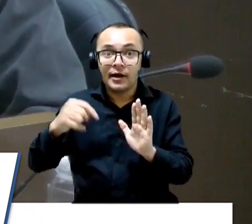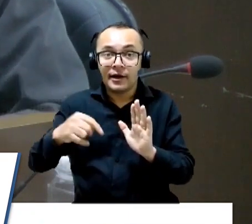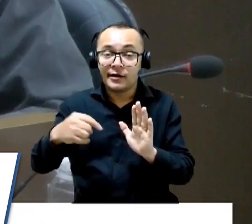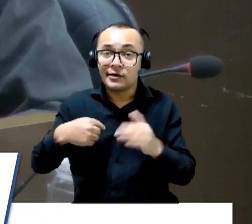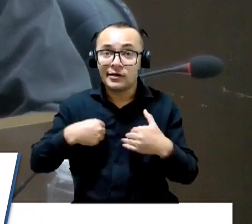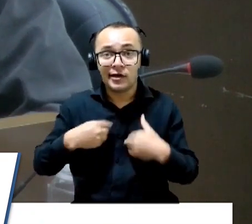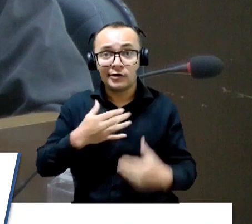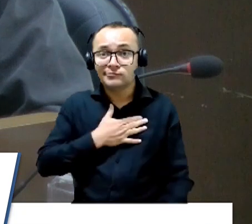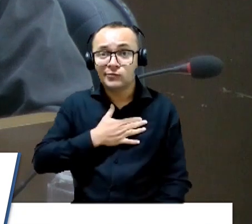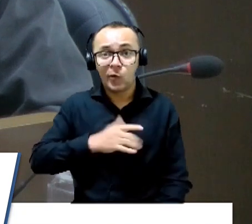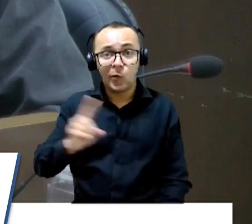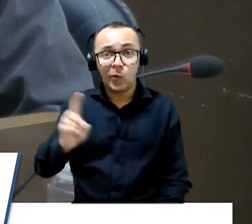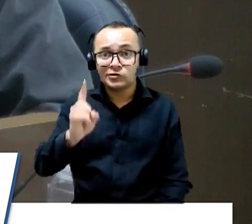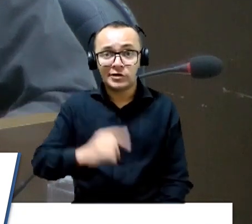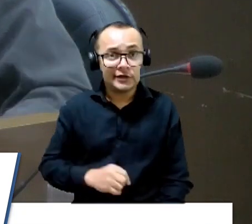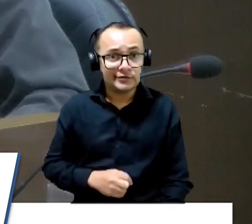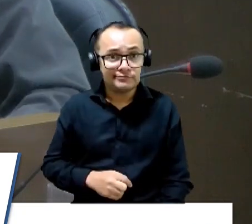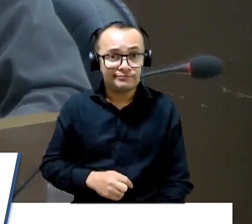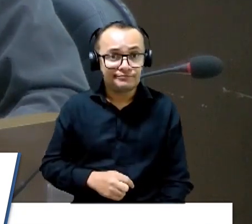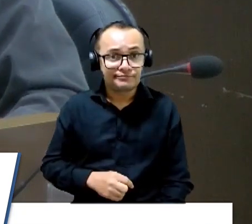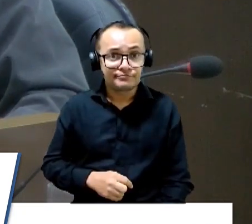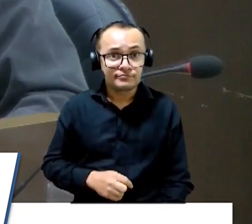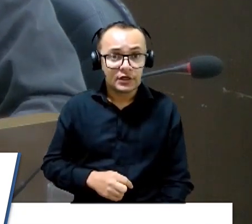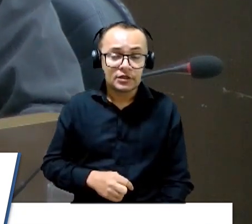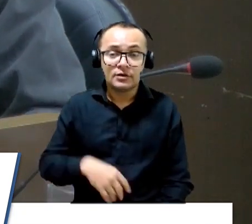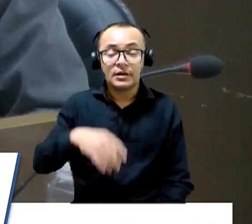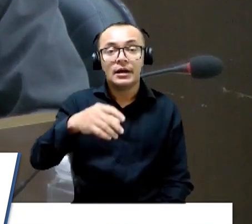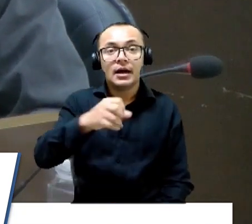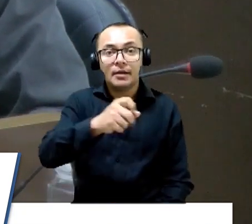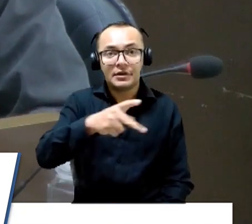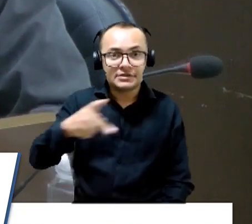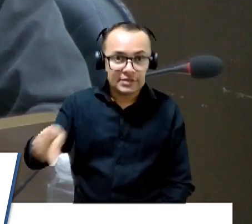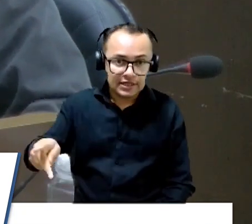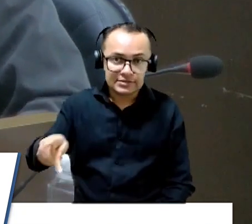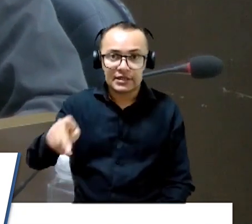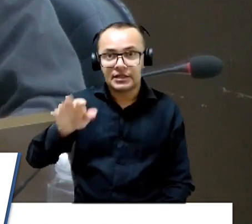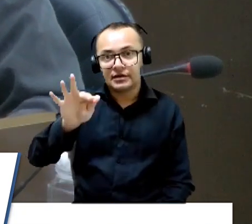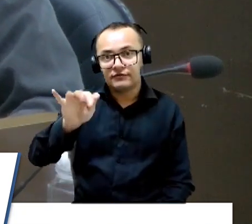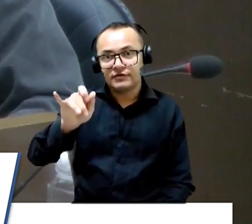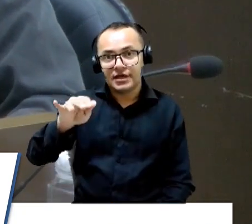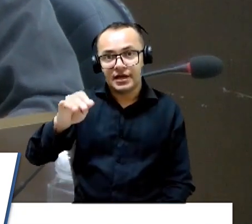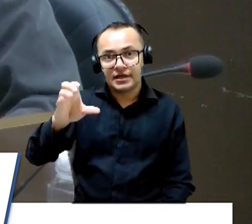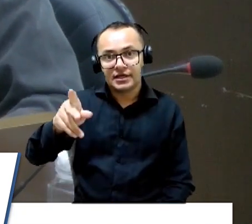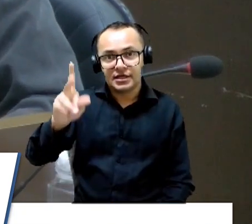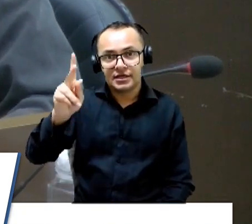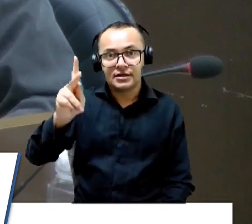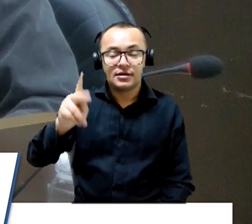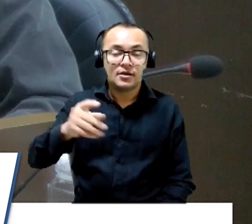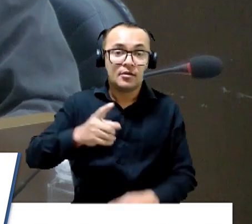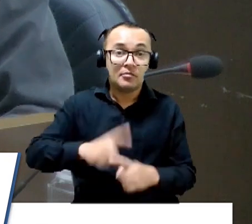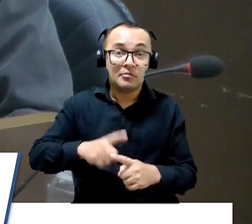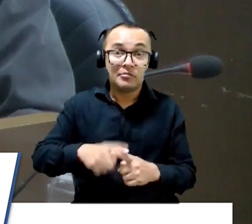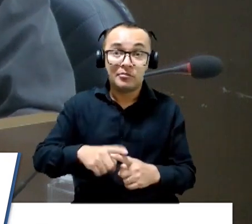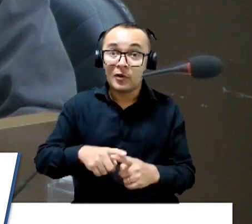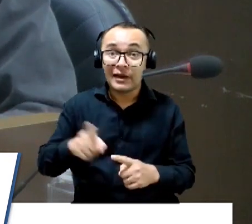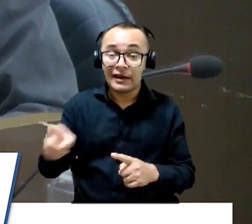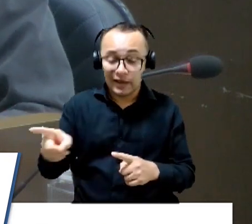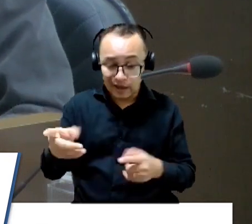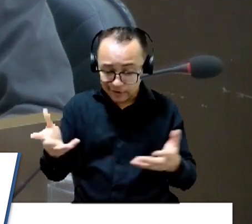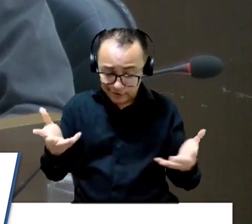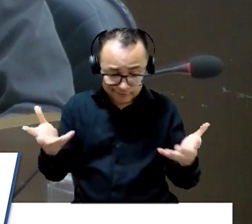descontentamento junto à presidência da FEAC, porque a forma que está sendo conduzida, eu